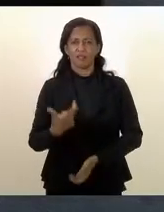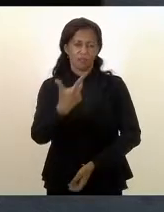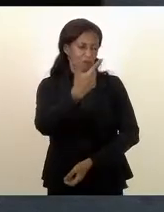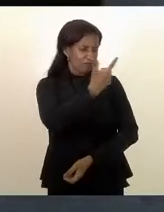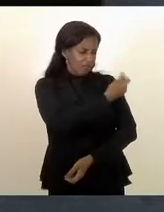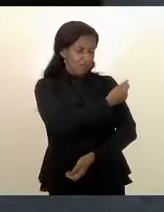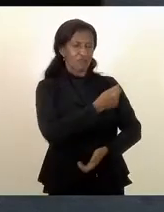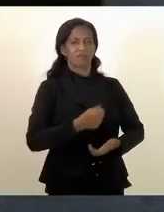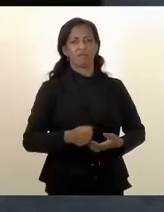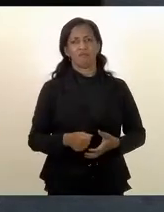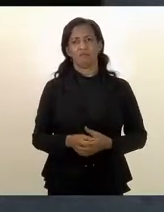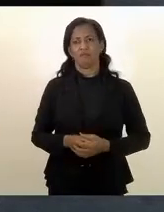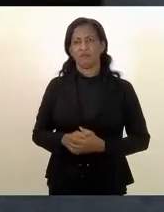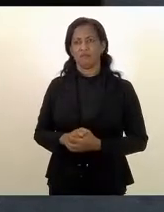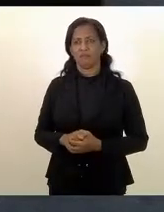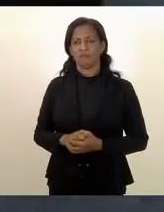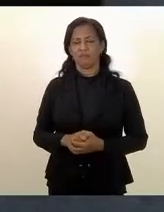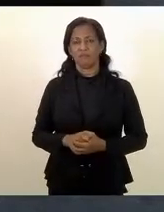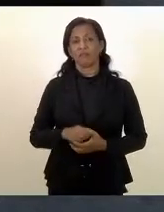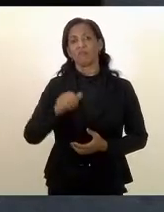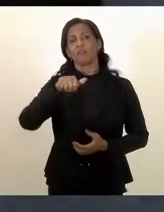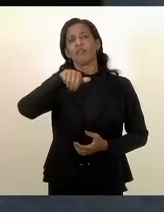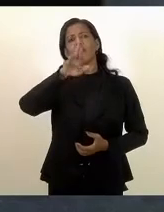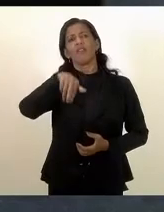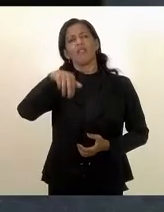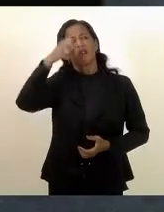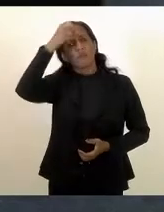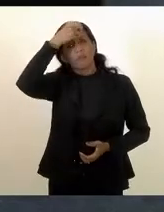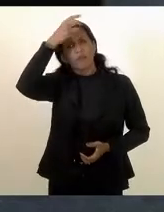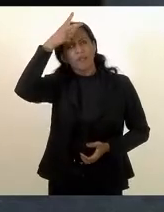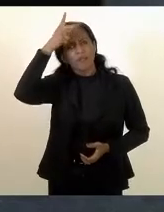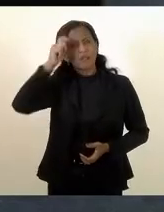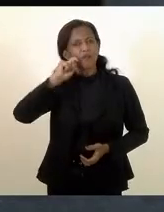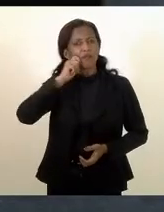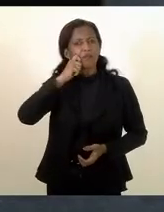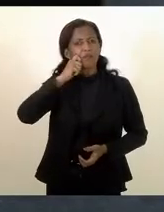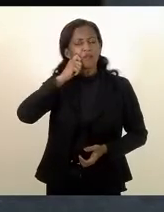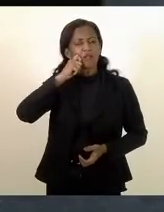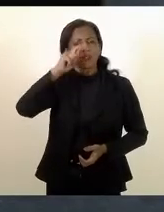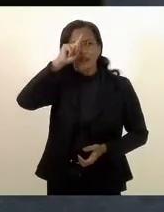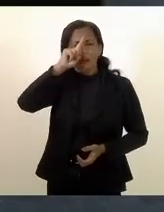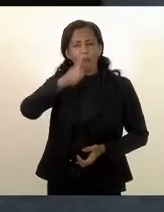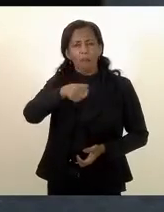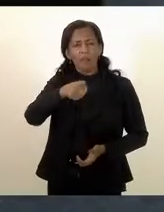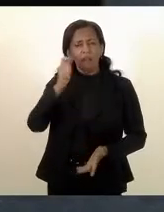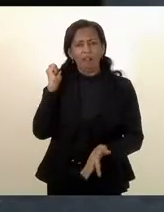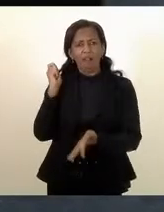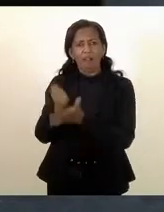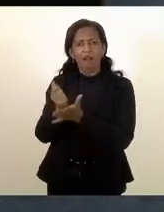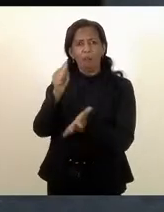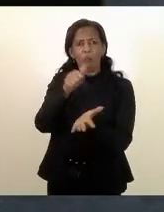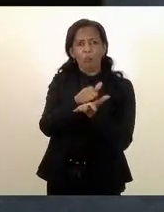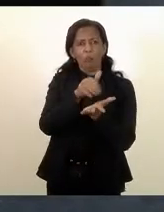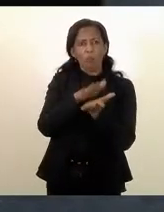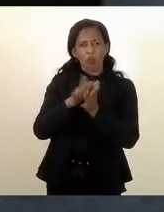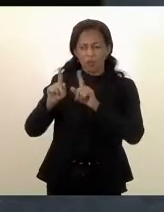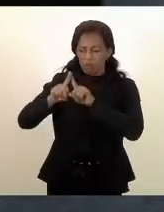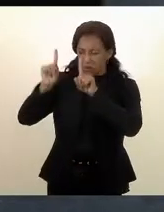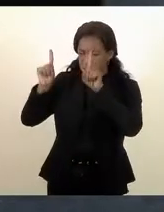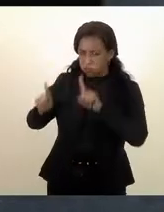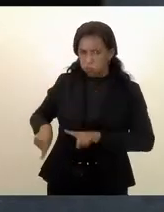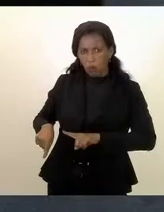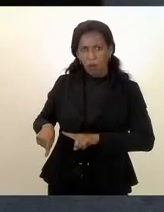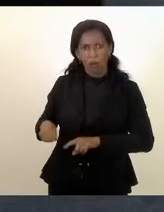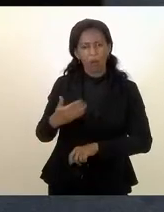nada quem é ele como prefeito para querer penalizar o funcionalismo público por conta